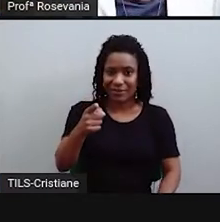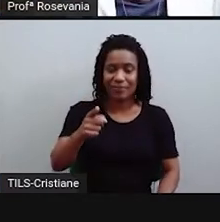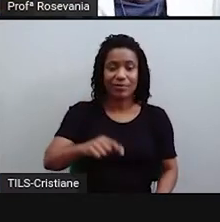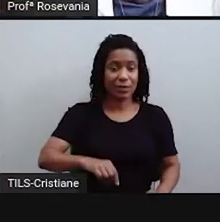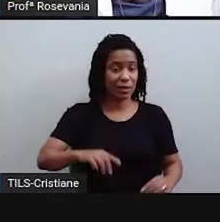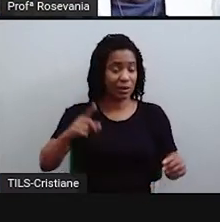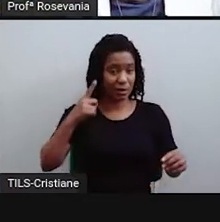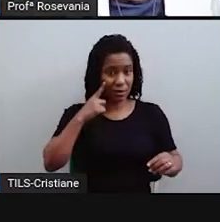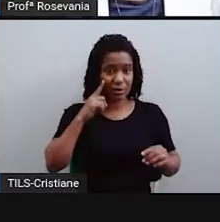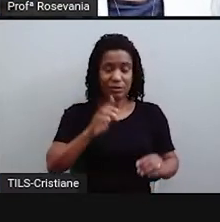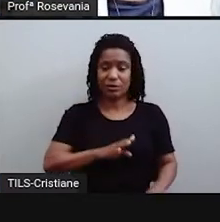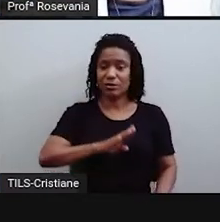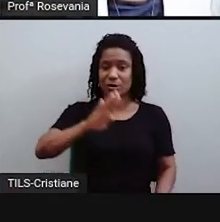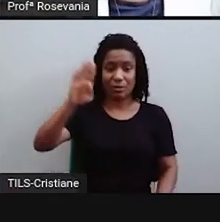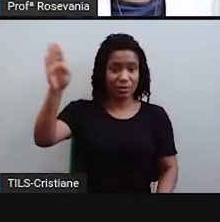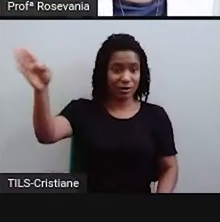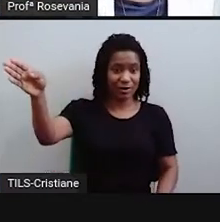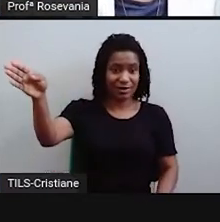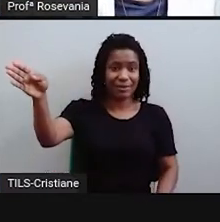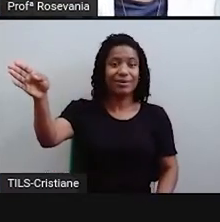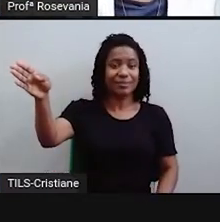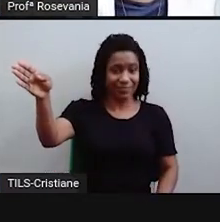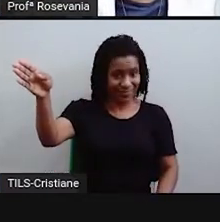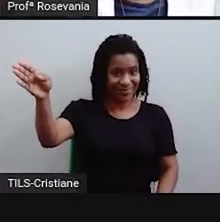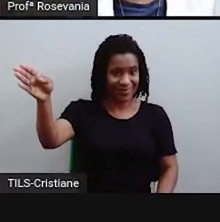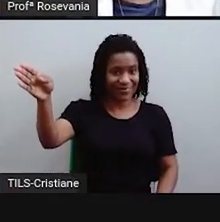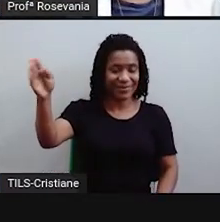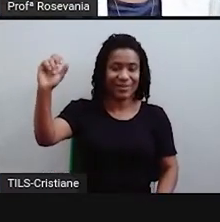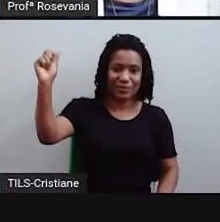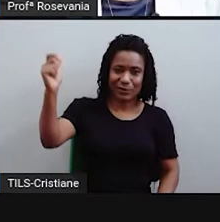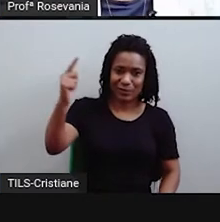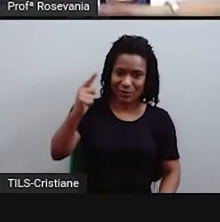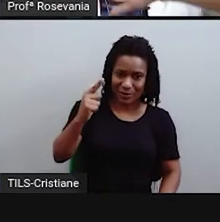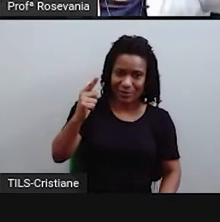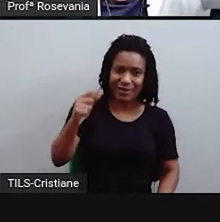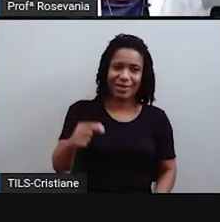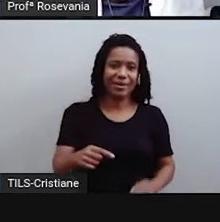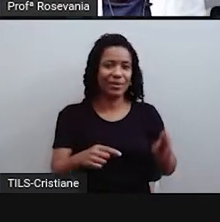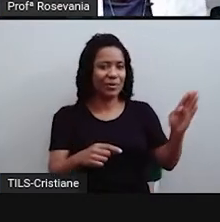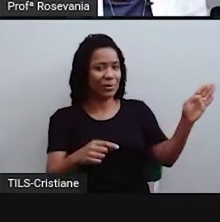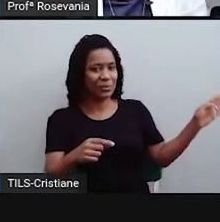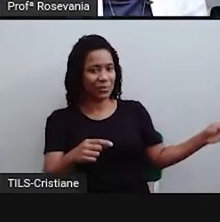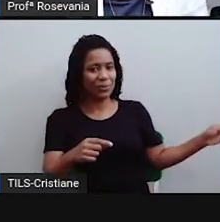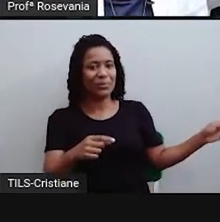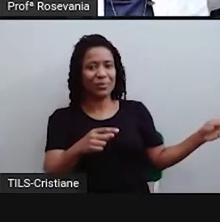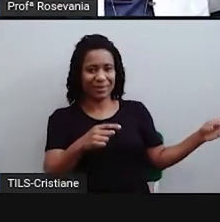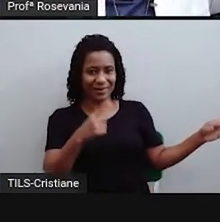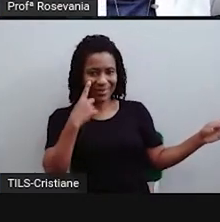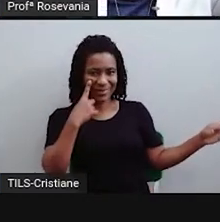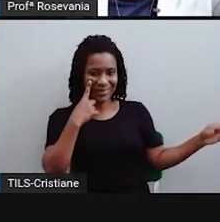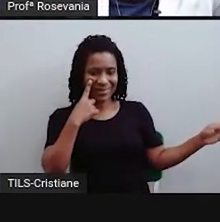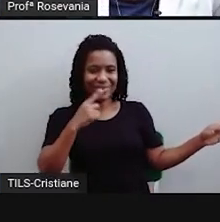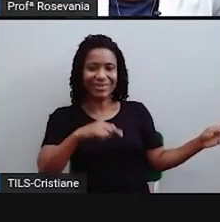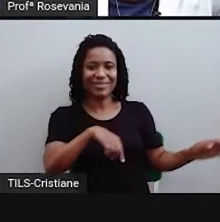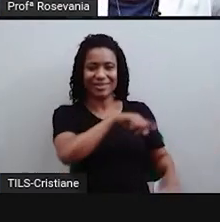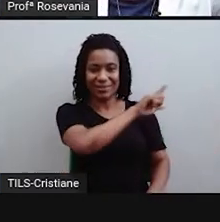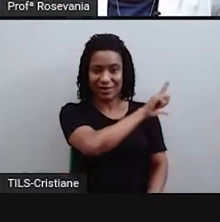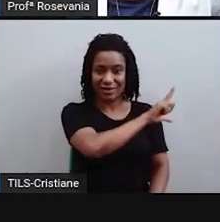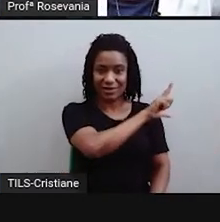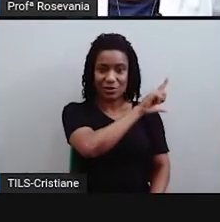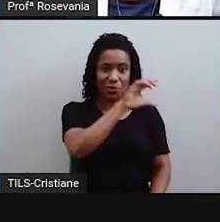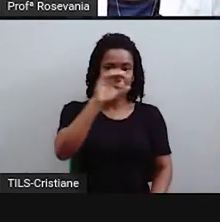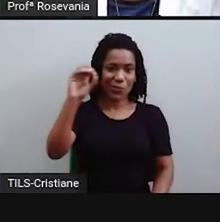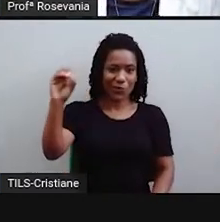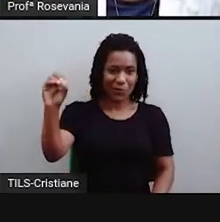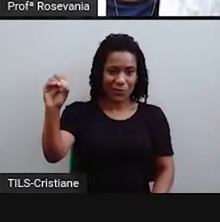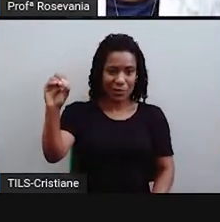Eu aponto para o lado onde o sol nasce, e aí vira o leste. Aí o contrário, né? É o oeste, que é o